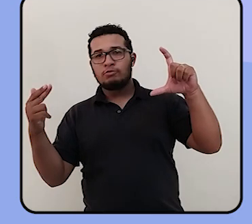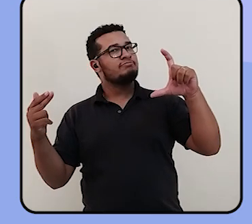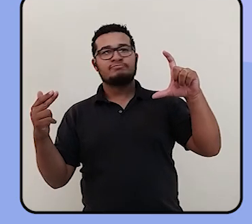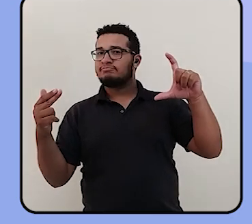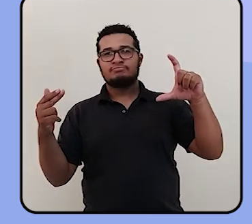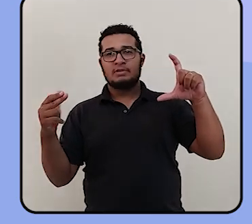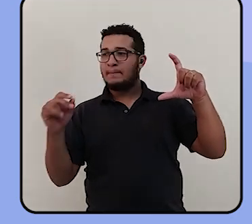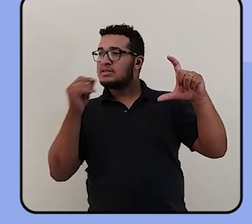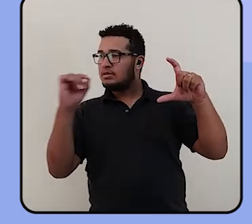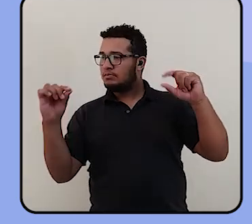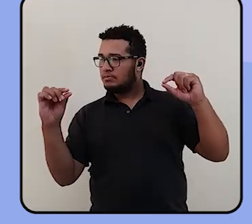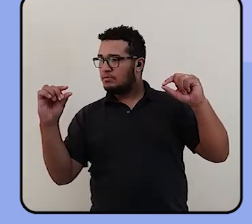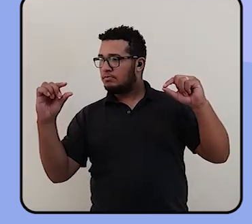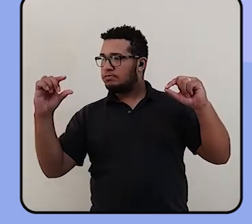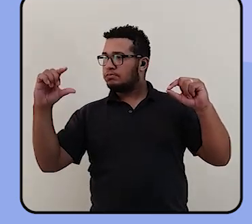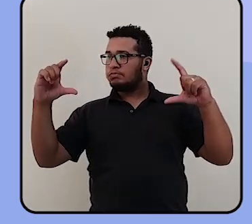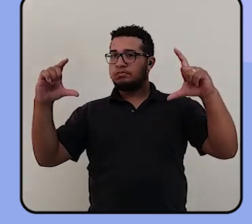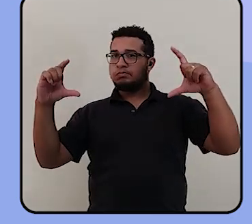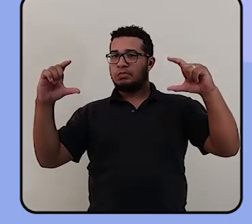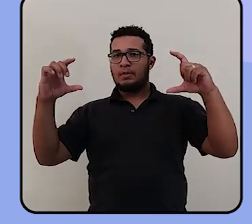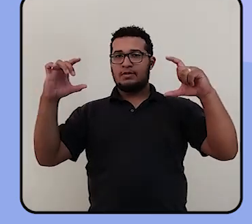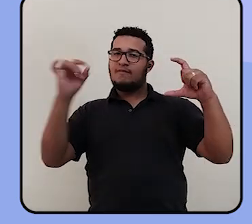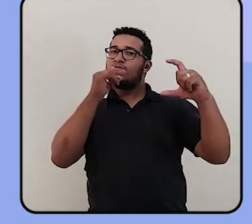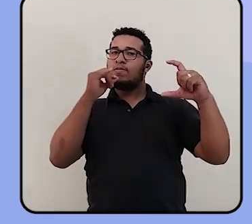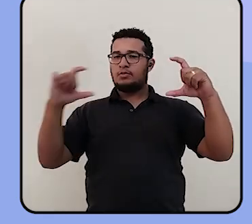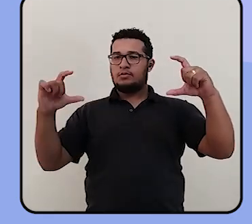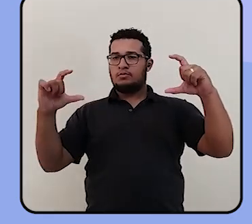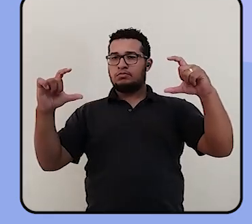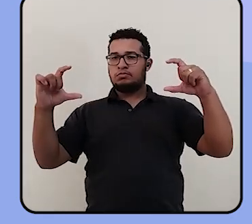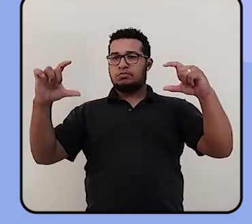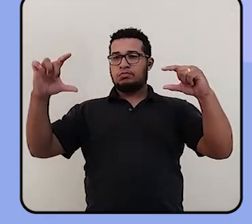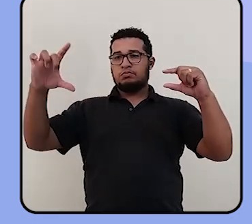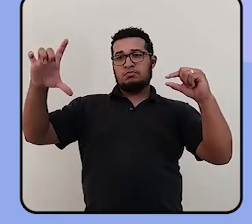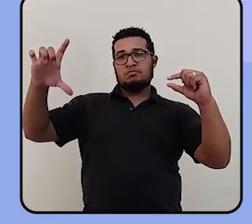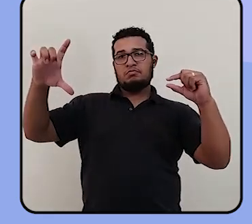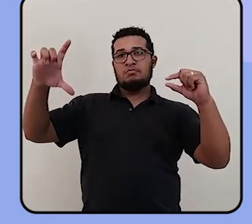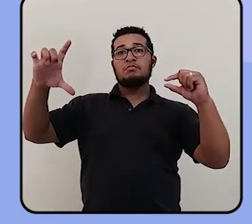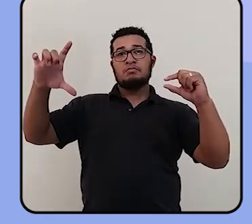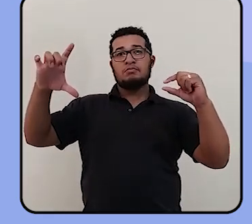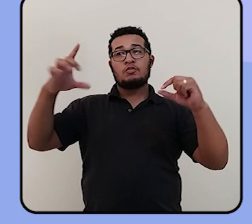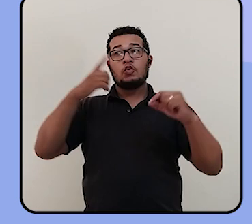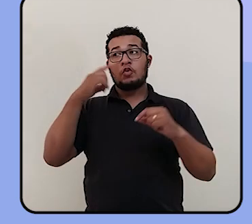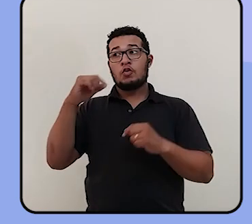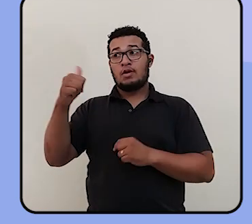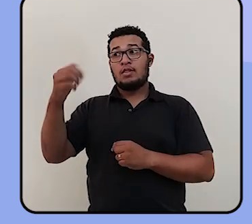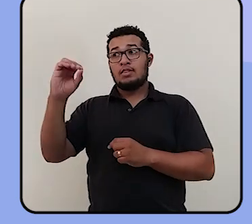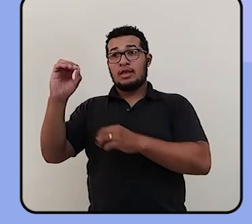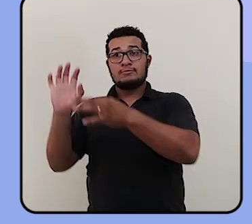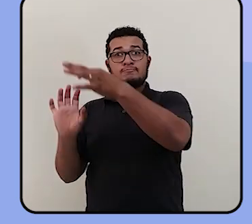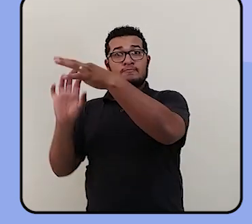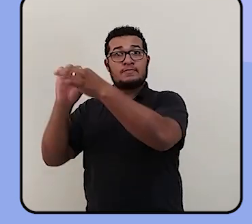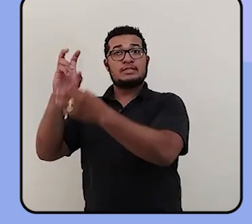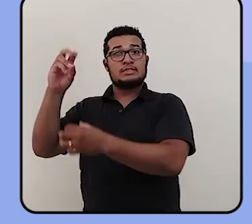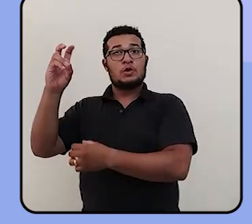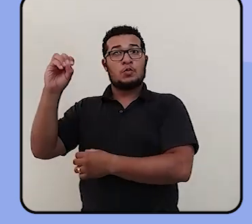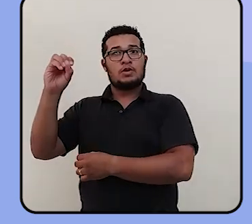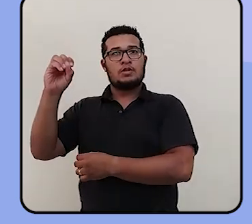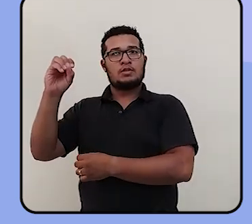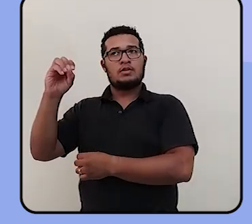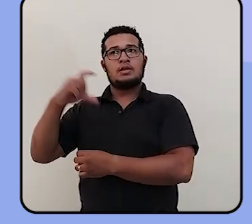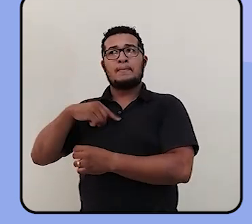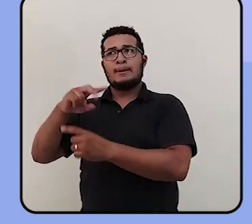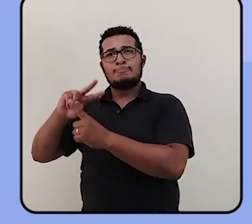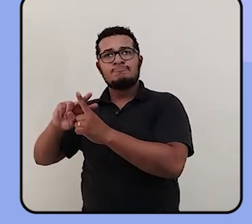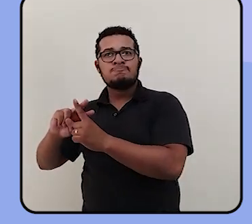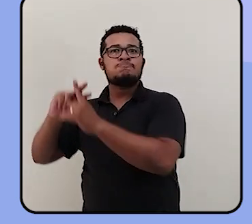subiu, mas diminuiu 2 vezes. Presta atenção de 10 para 50. O que está acontecendo aqui? A